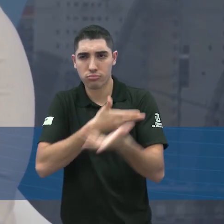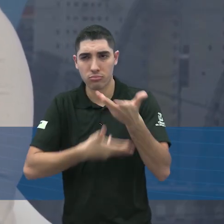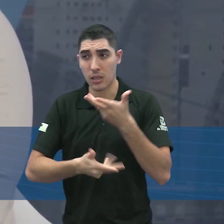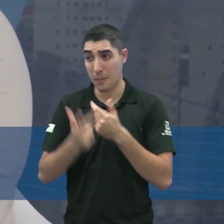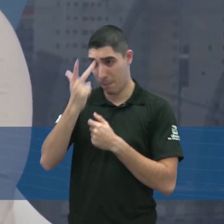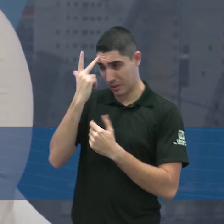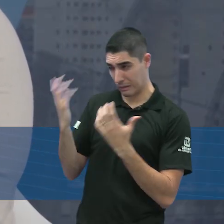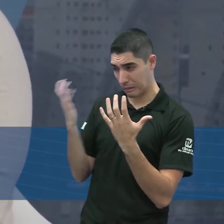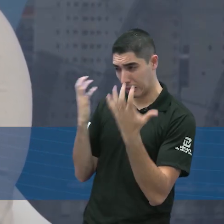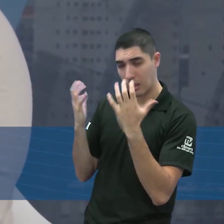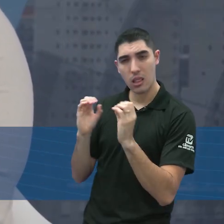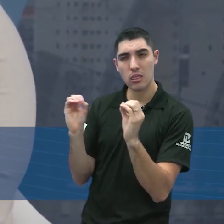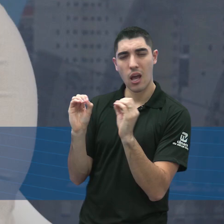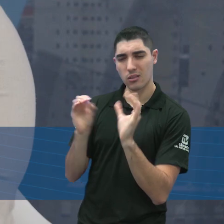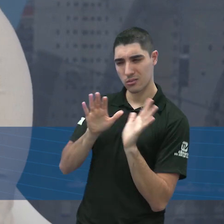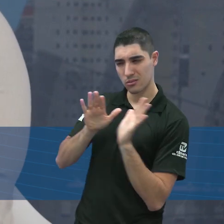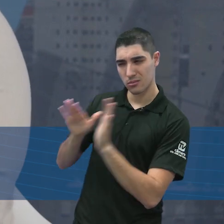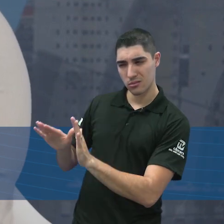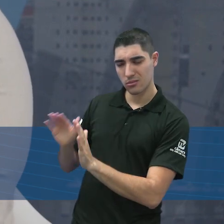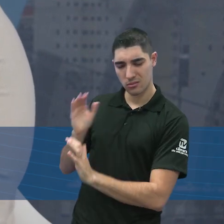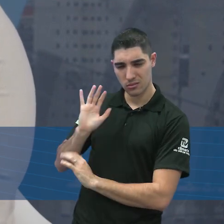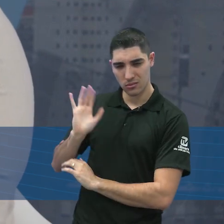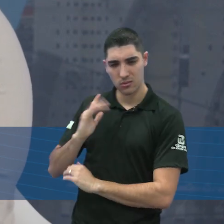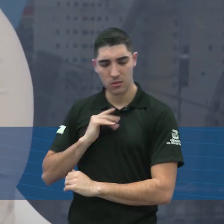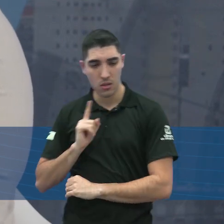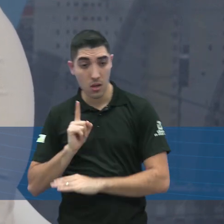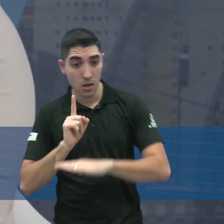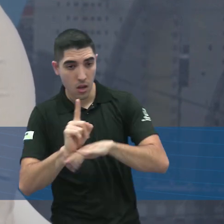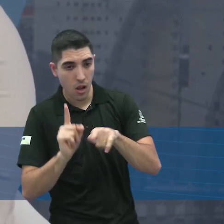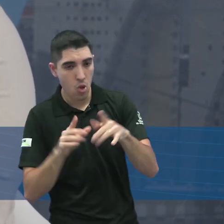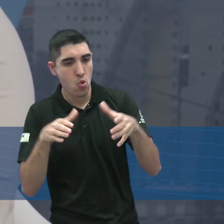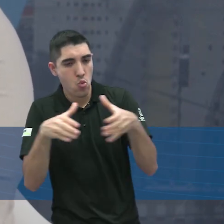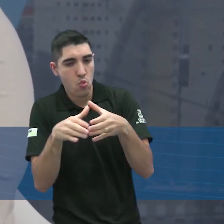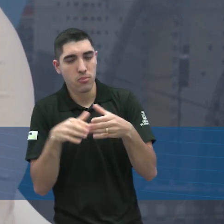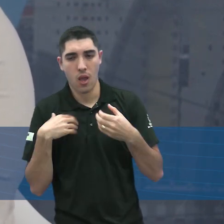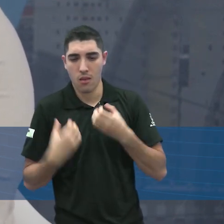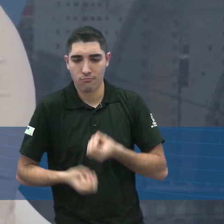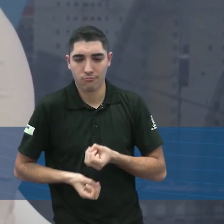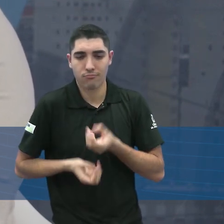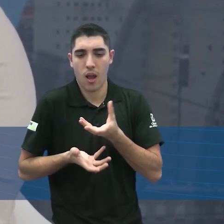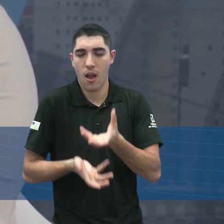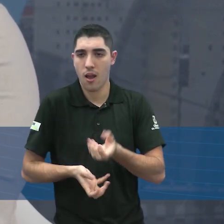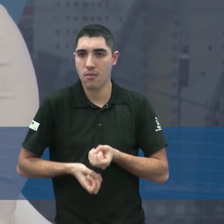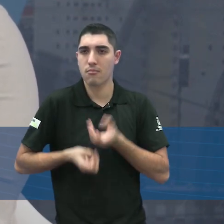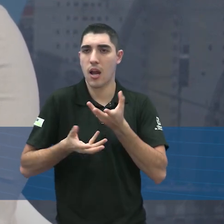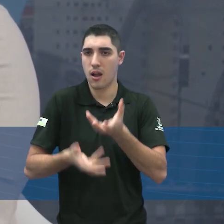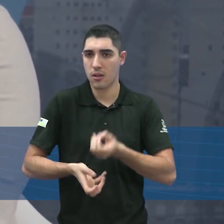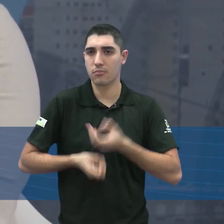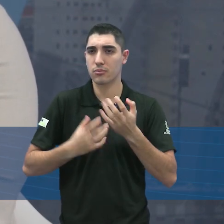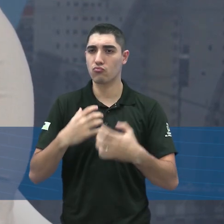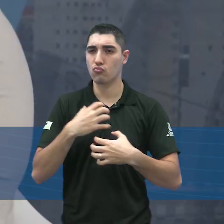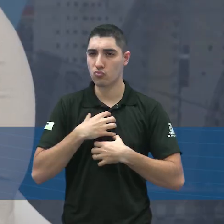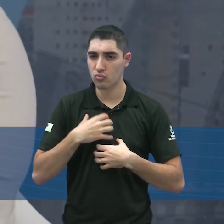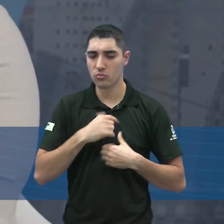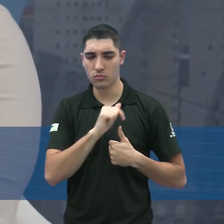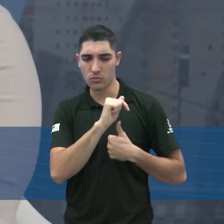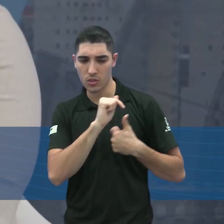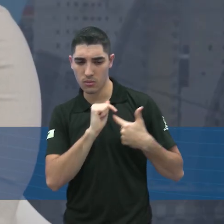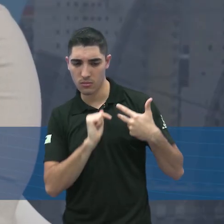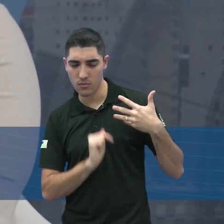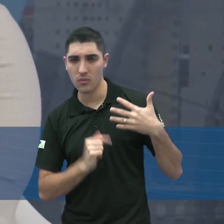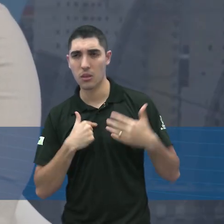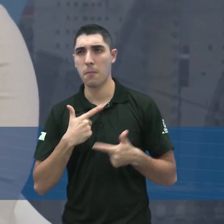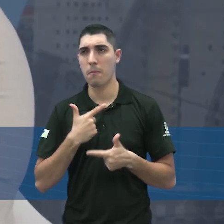possam falar longe das pressões sociais, porque eu acho que isso acaba sendo o principal empecilho, né, para que ele fale sobre o que